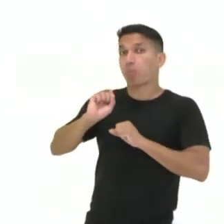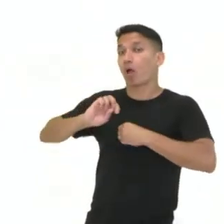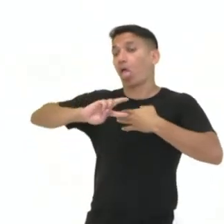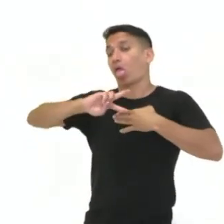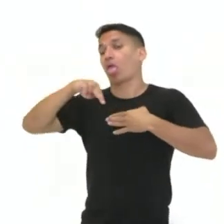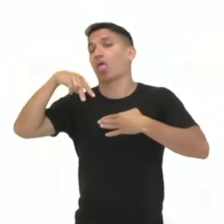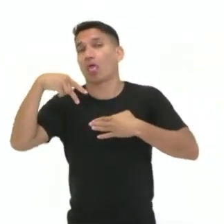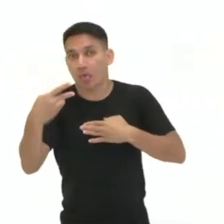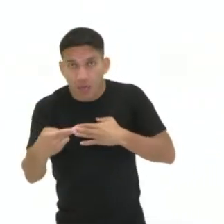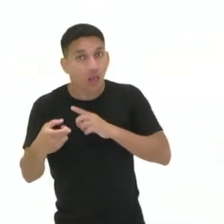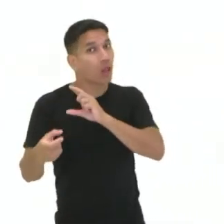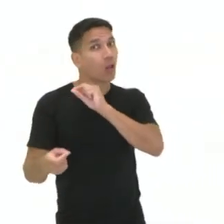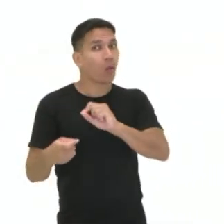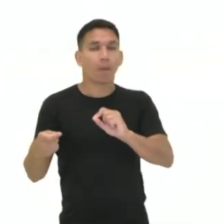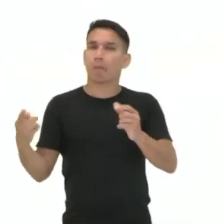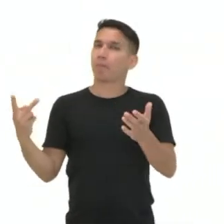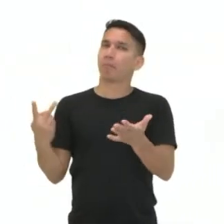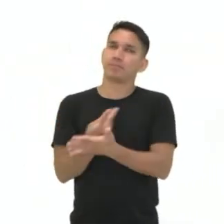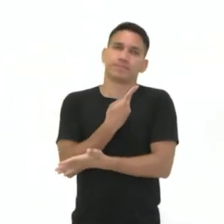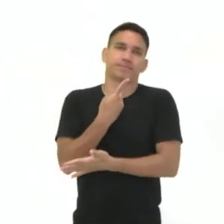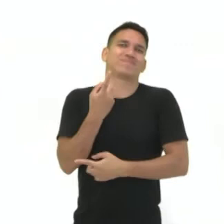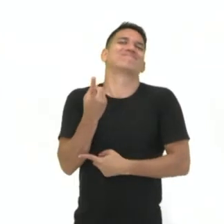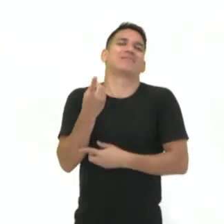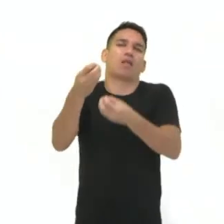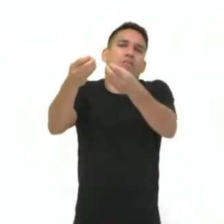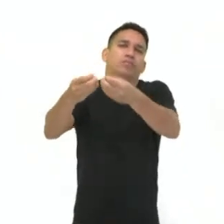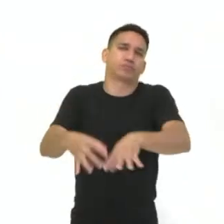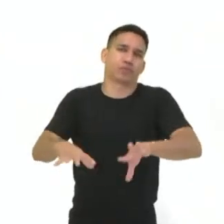até a própria